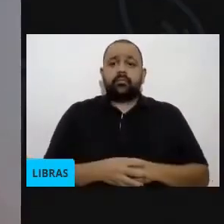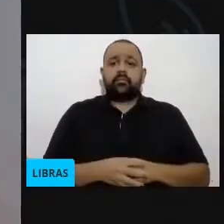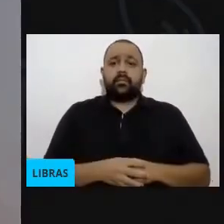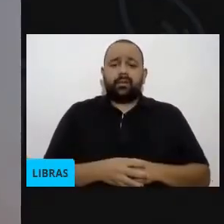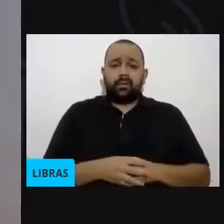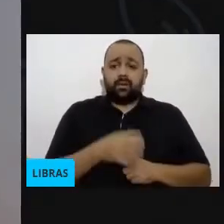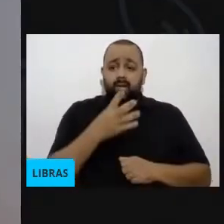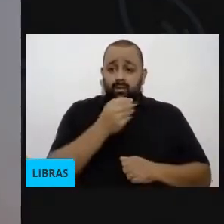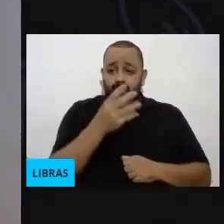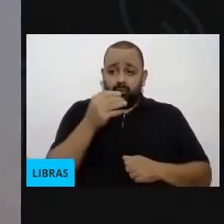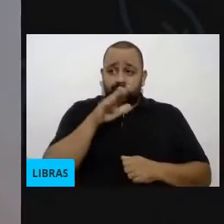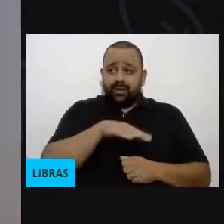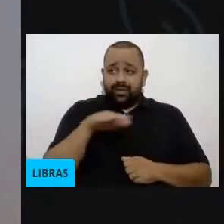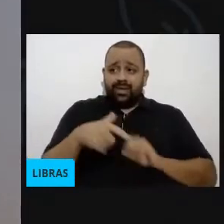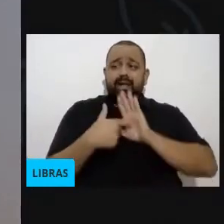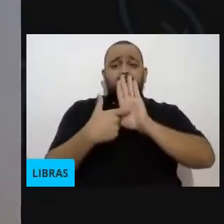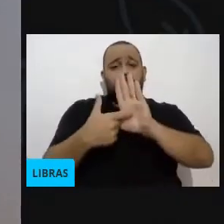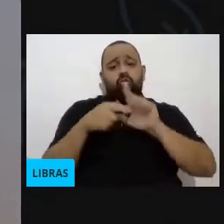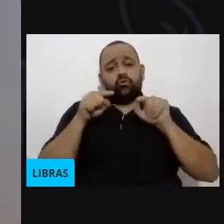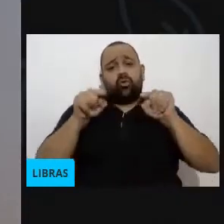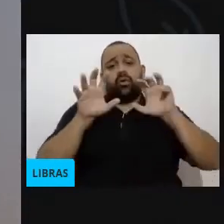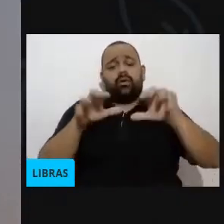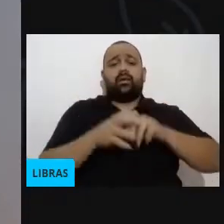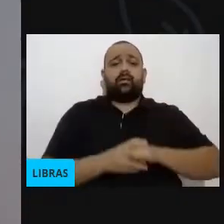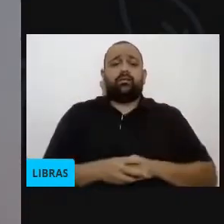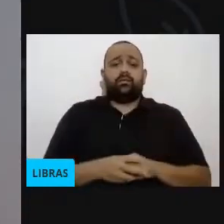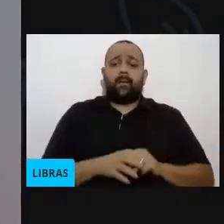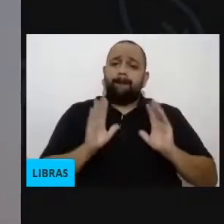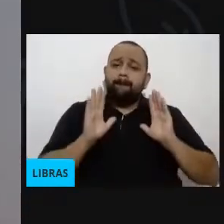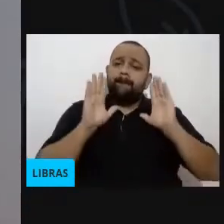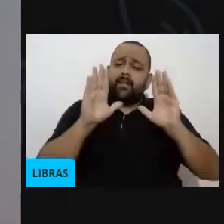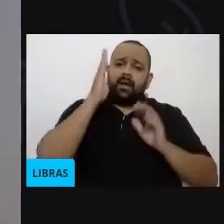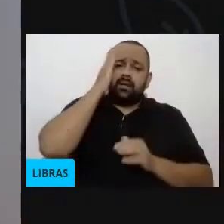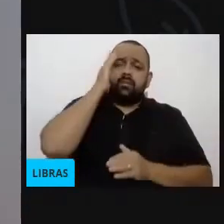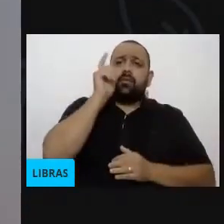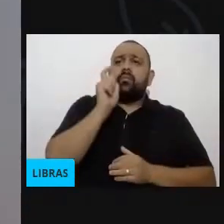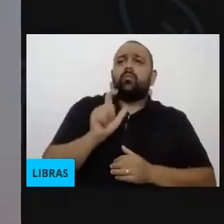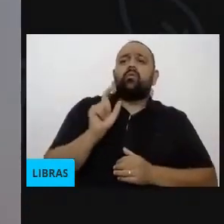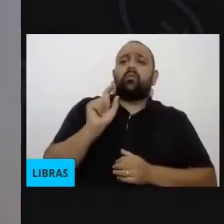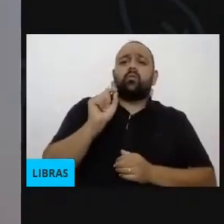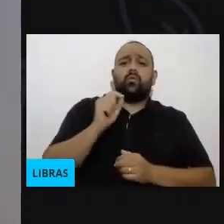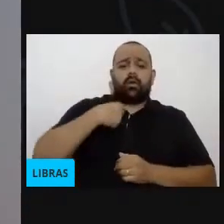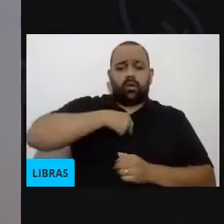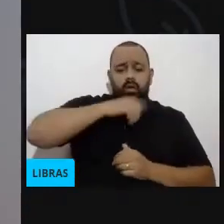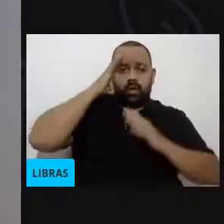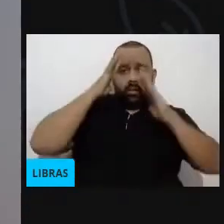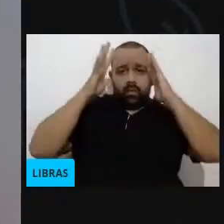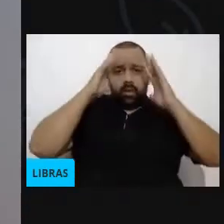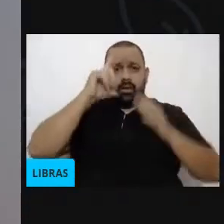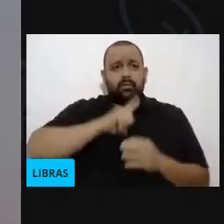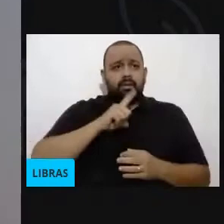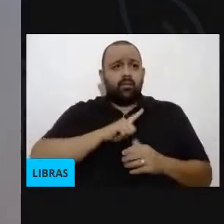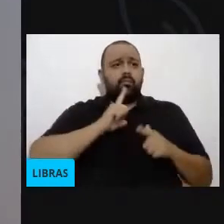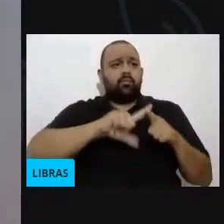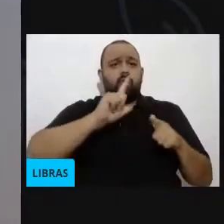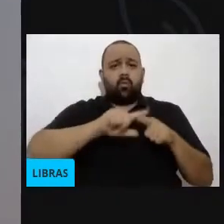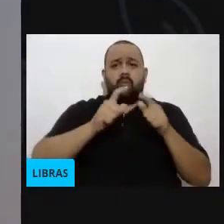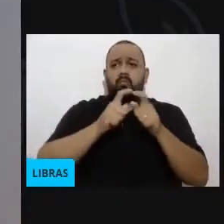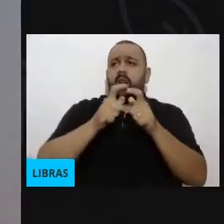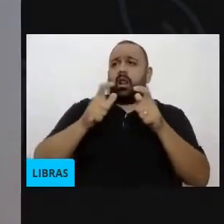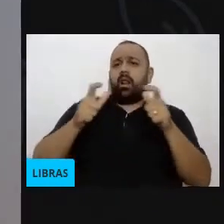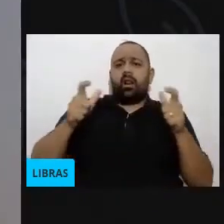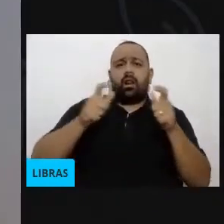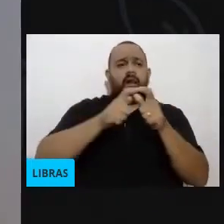Muitas crianças apresentaram isso. Só que, de forma muito interessante, eu imaginava que ia ser catastrófico para a grande maioria